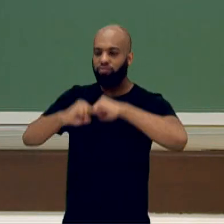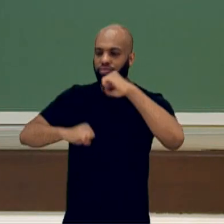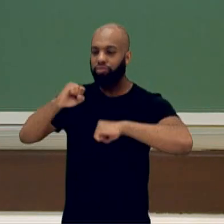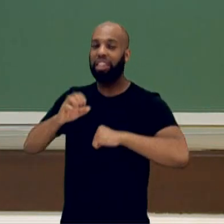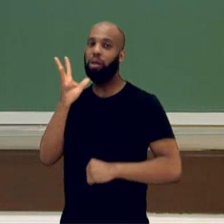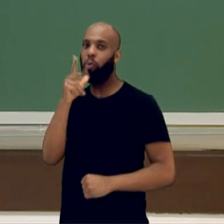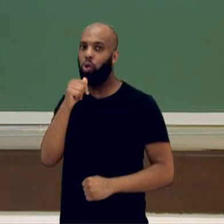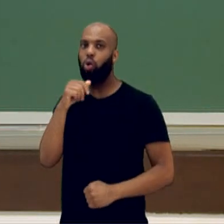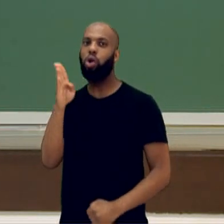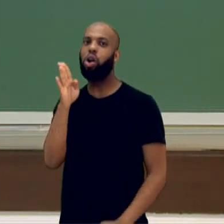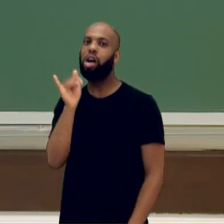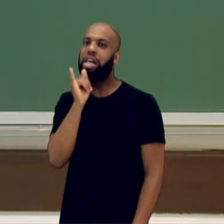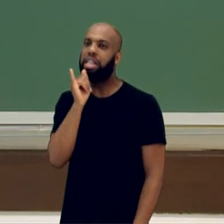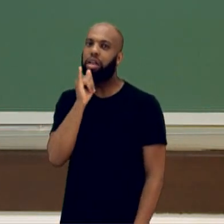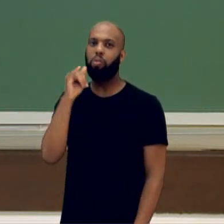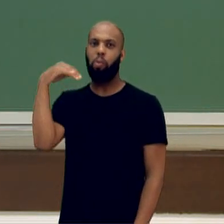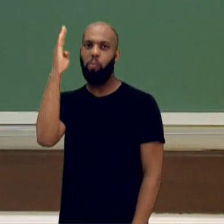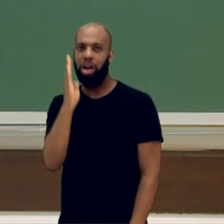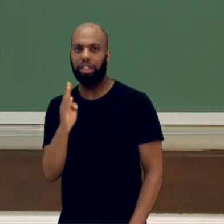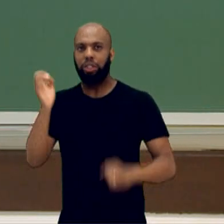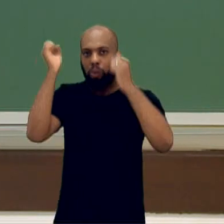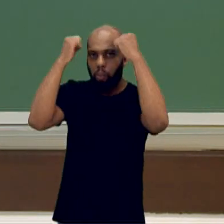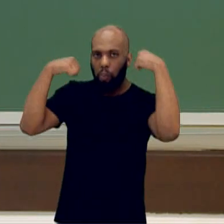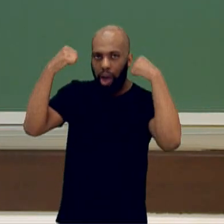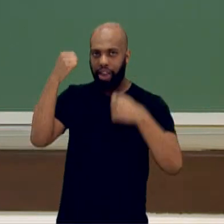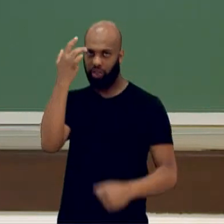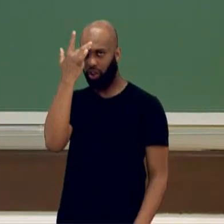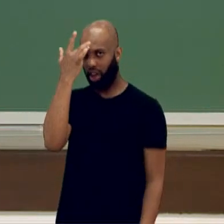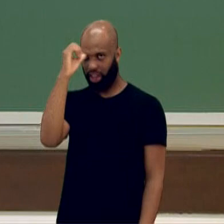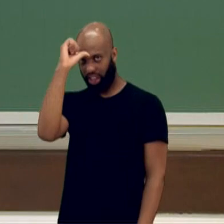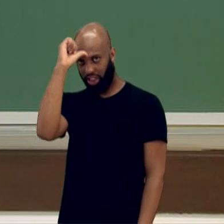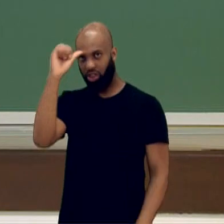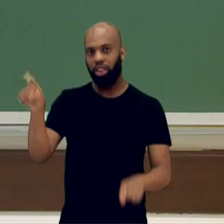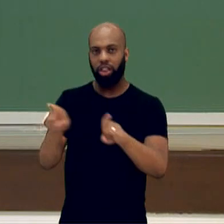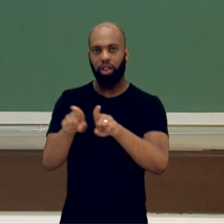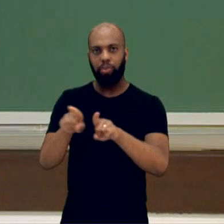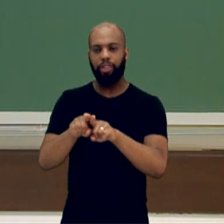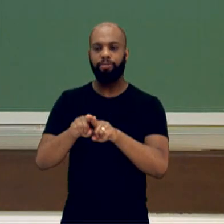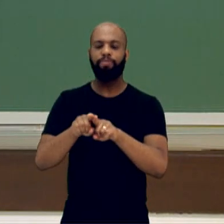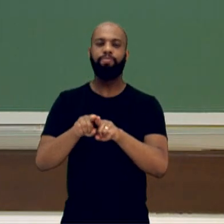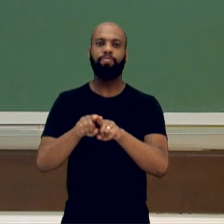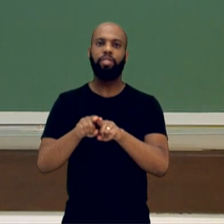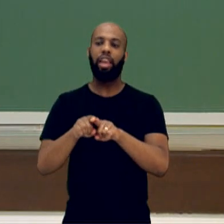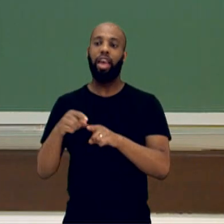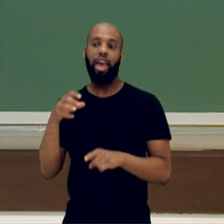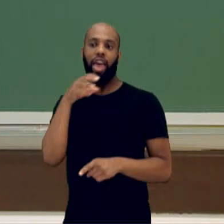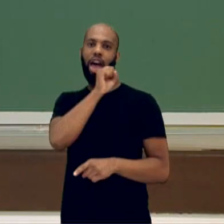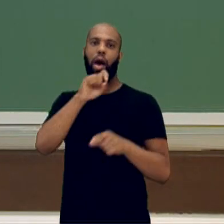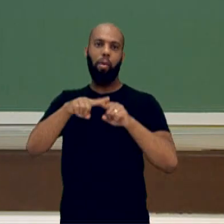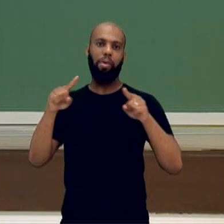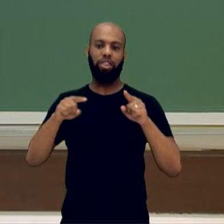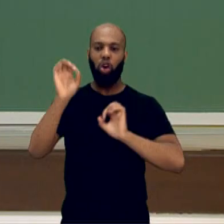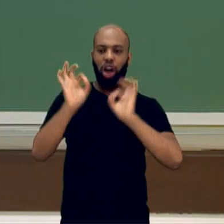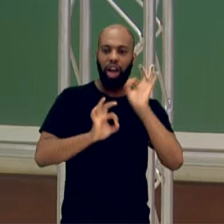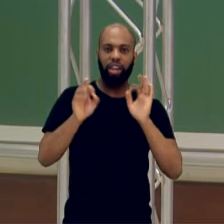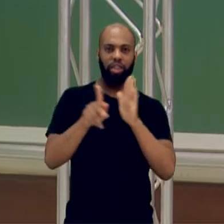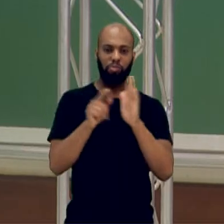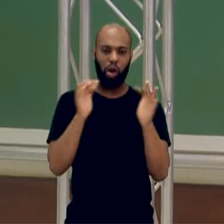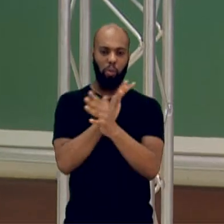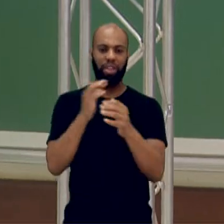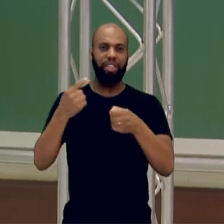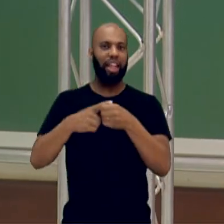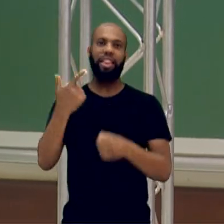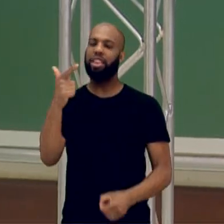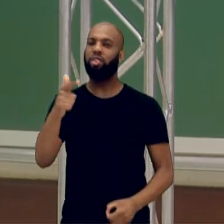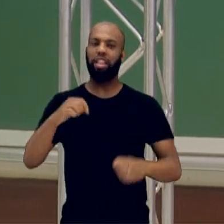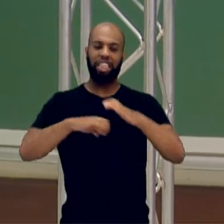do México, da Índia, é de forma acelerada e desordenada, sem planejamento urbano e apresentando